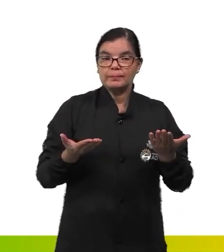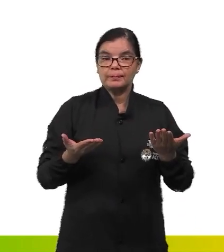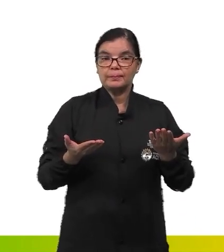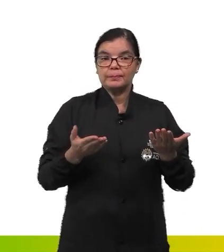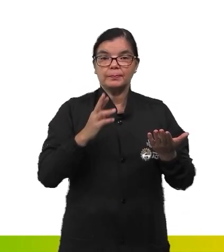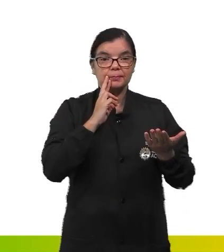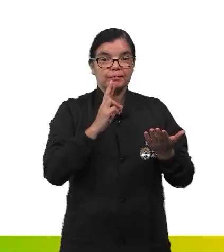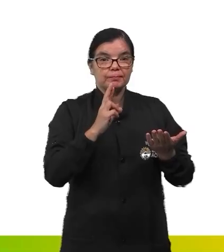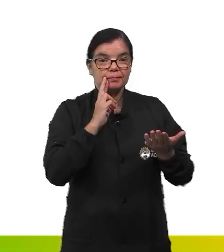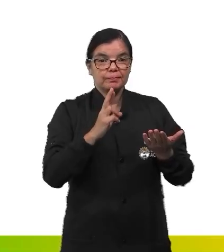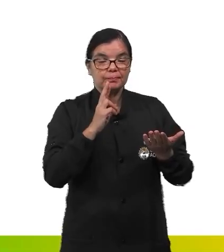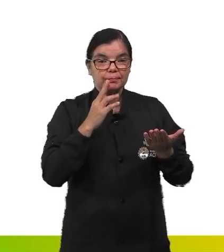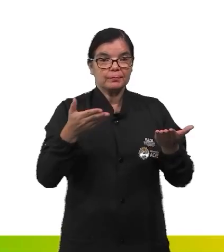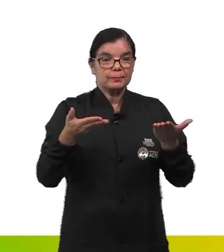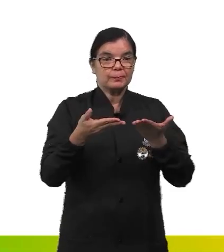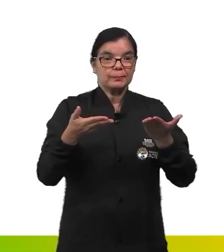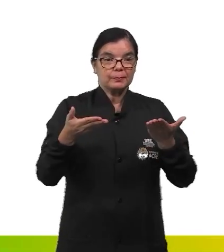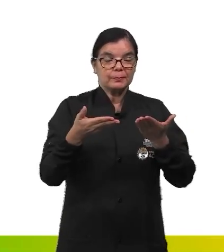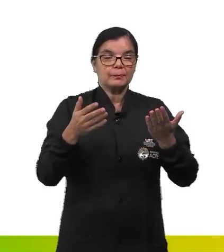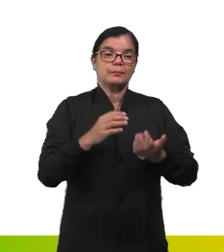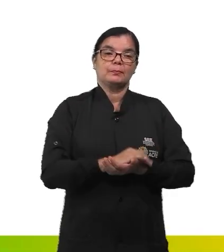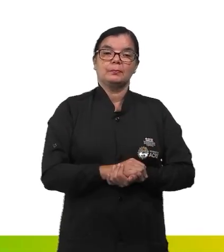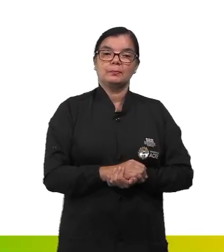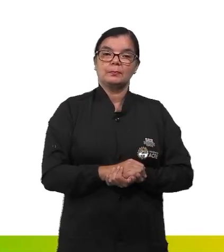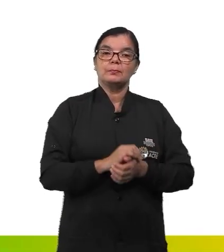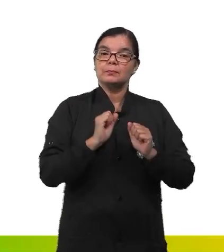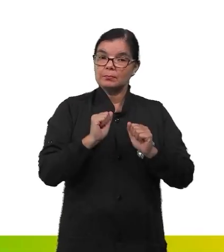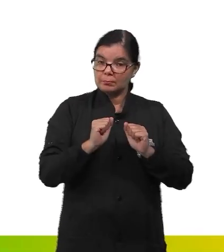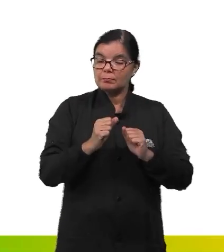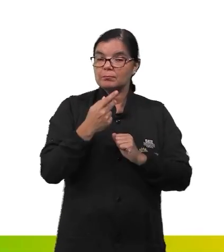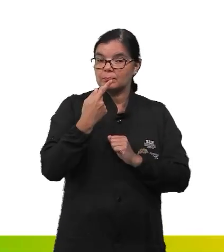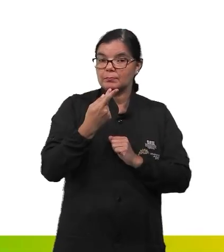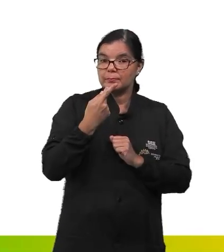Fala aí. Fala agora. Pode falar.